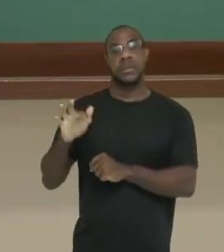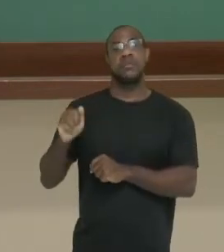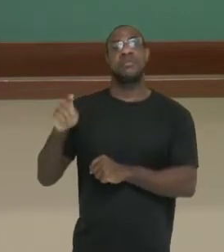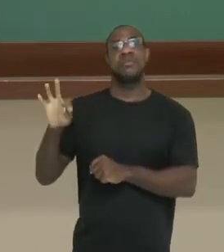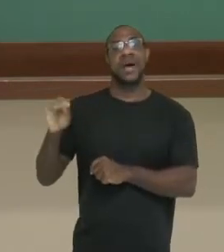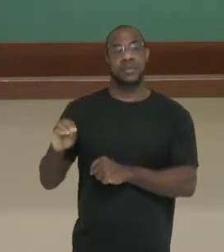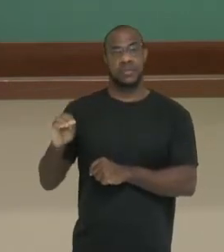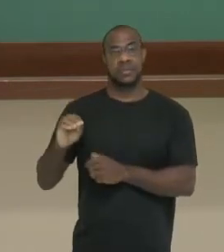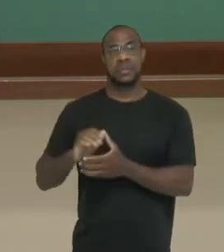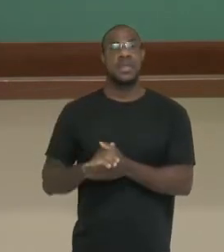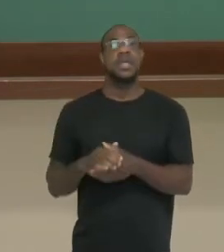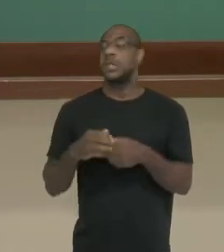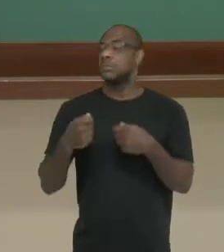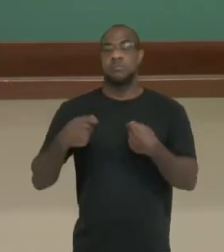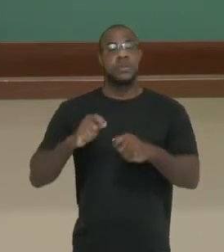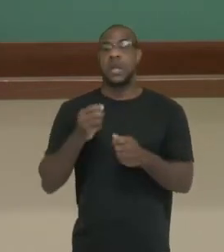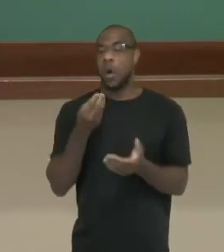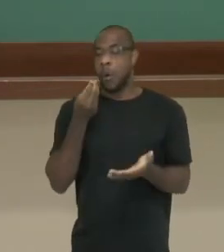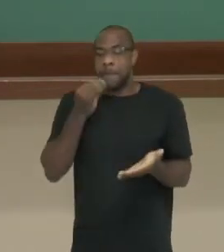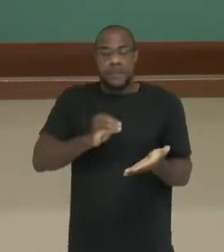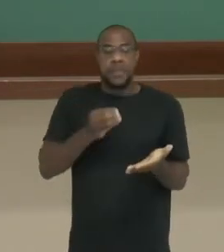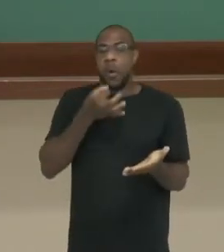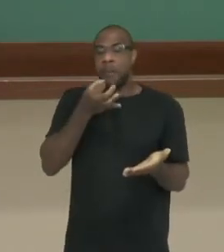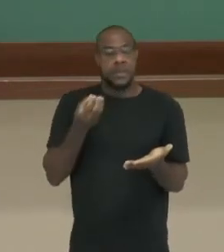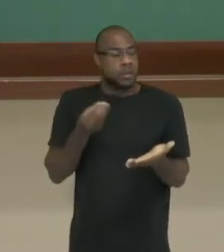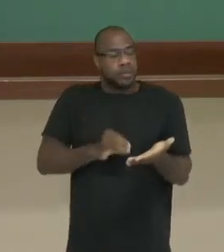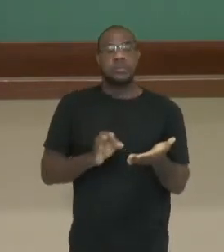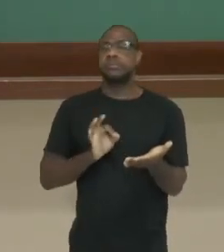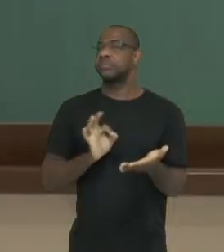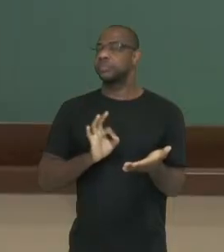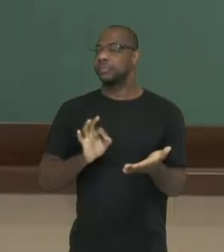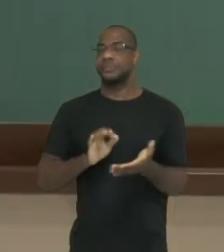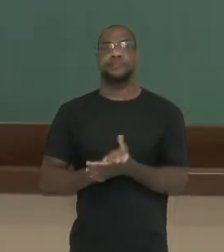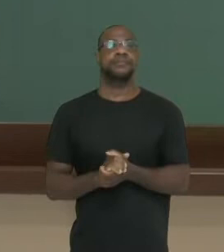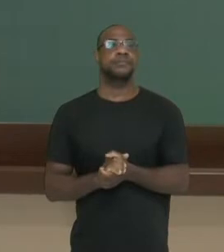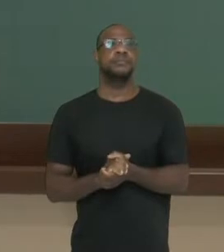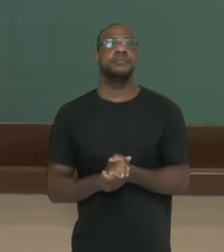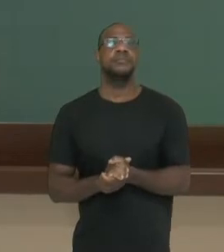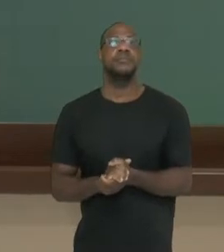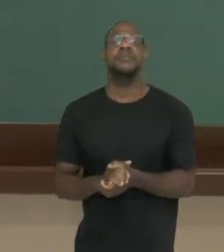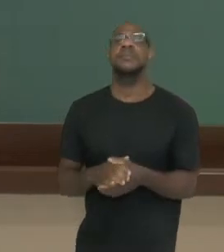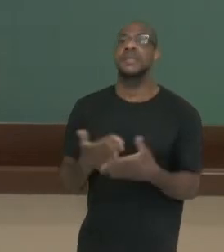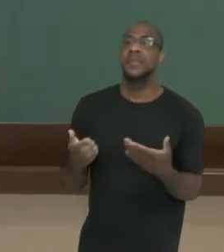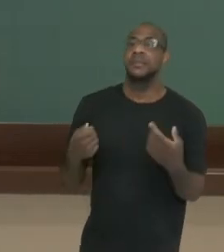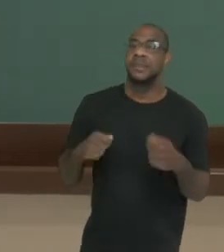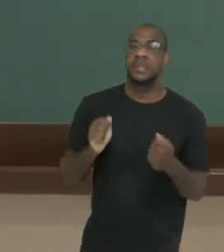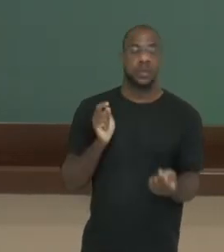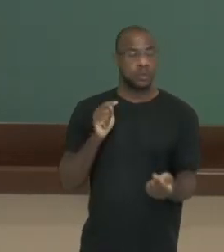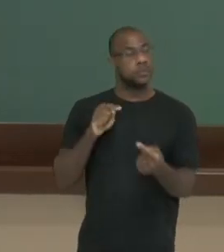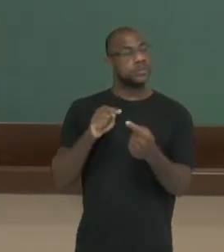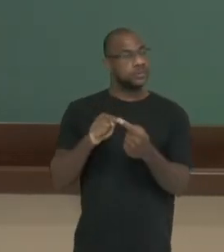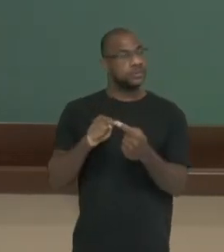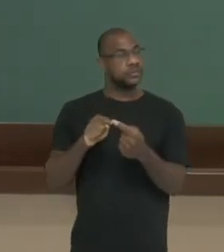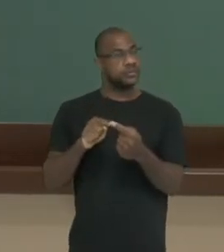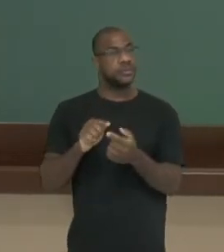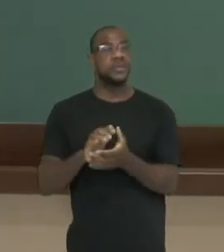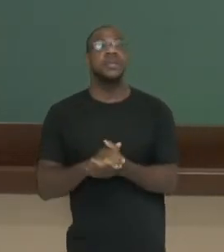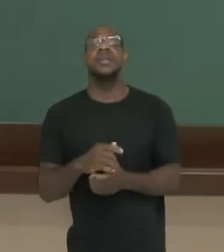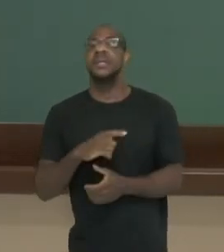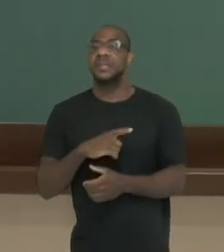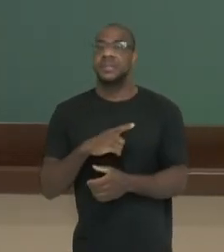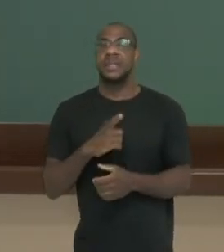trazer a opinião de quem está noticiando esse fato. Então a linguagem da notícia tem que ser objetiva e ela tem um cunho